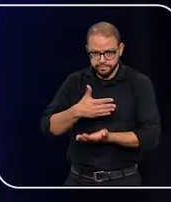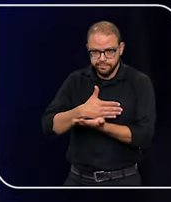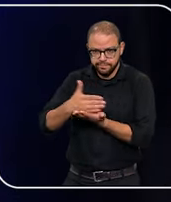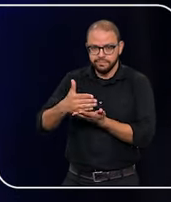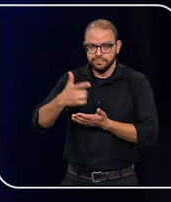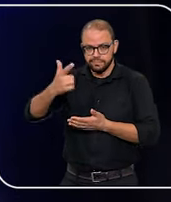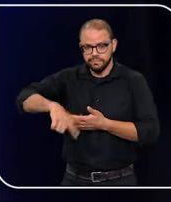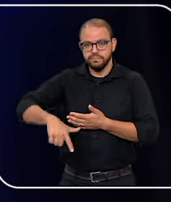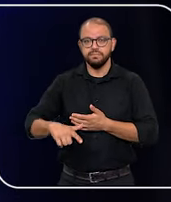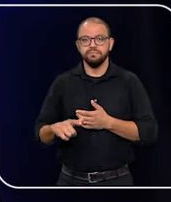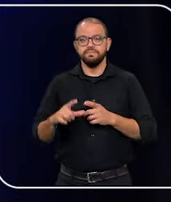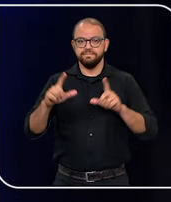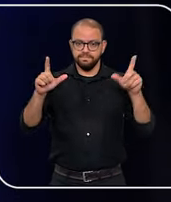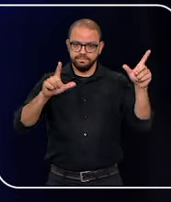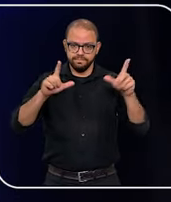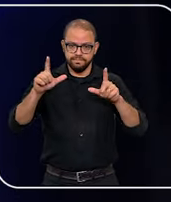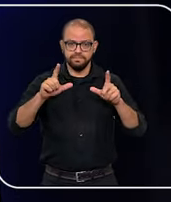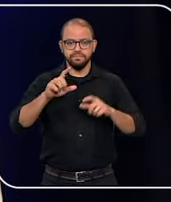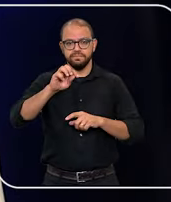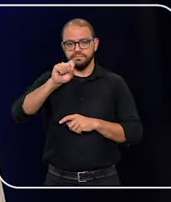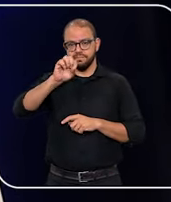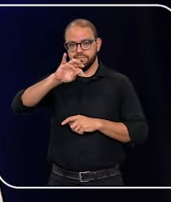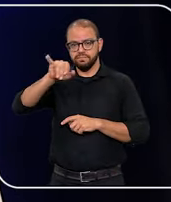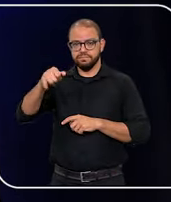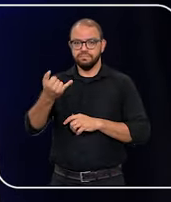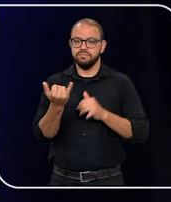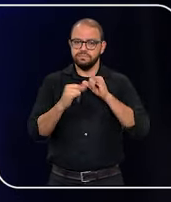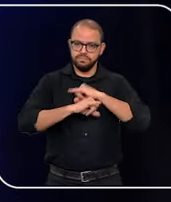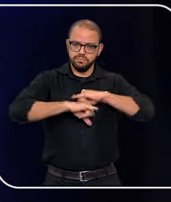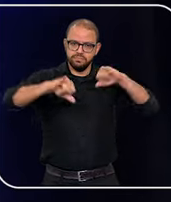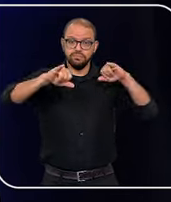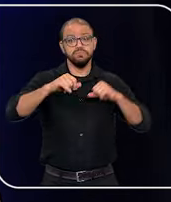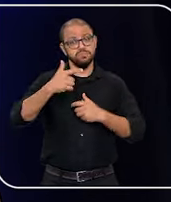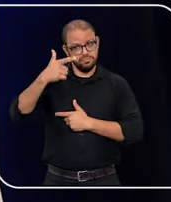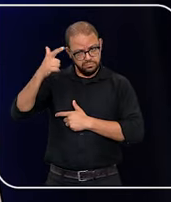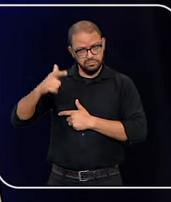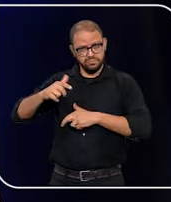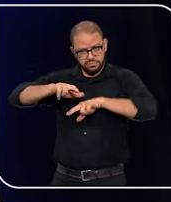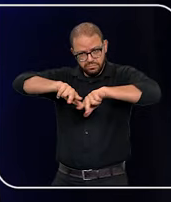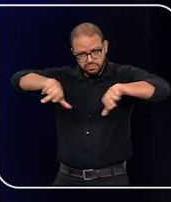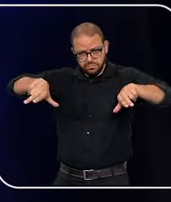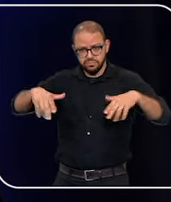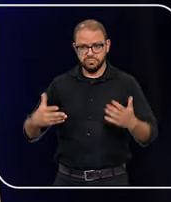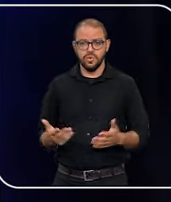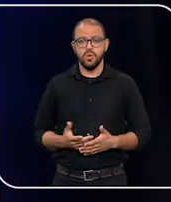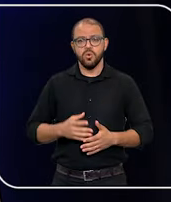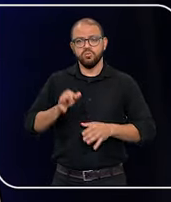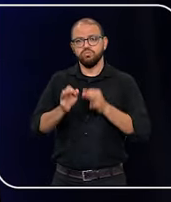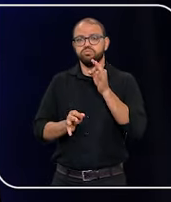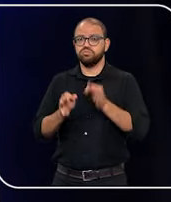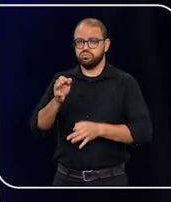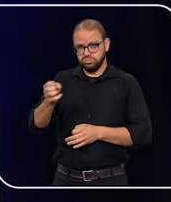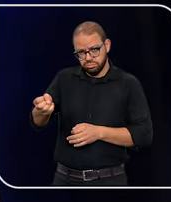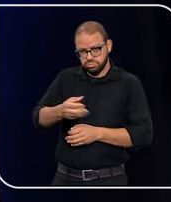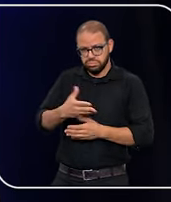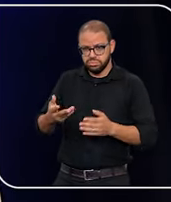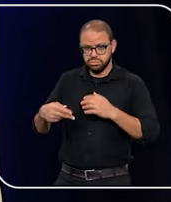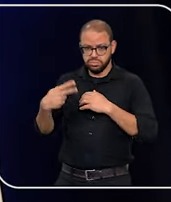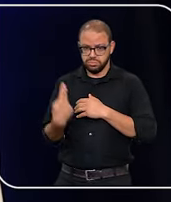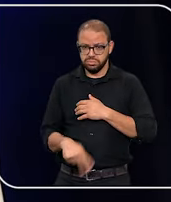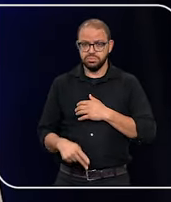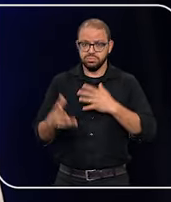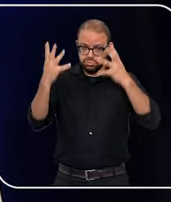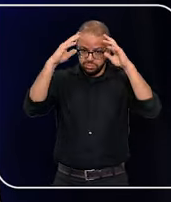Olá, estamos começando mais um programa STJ Notícias com alguns destaques entre os recentes julgamentos